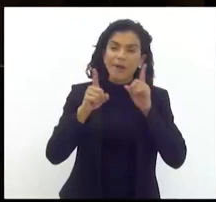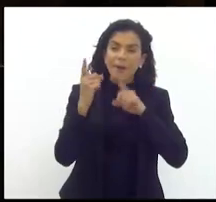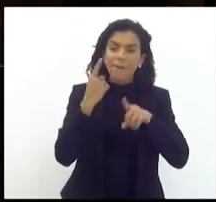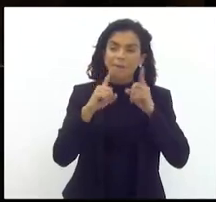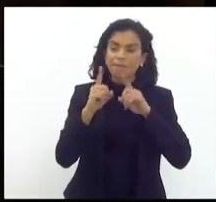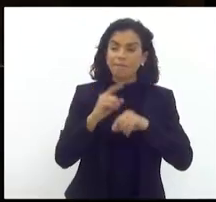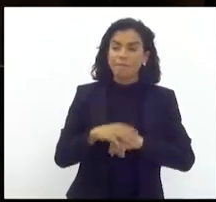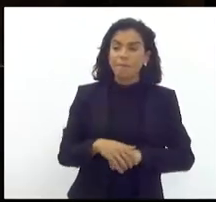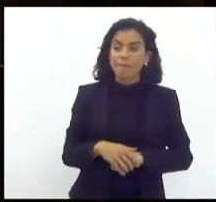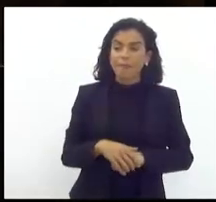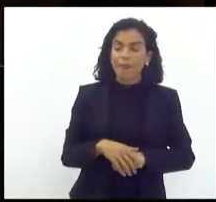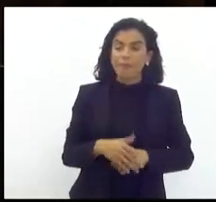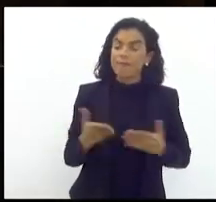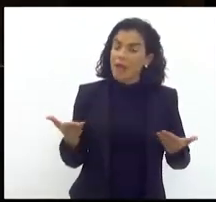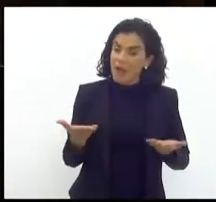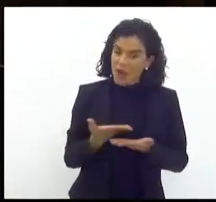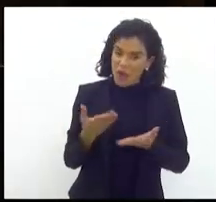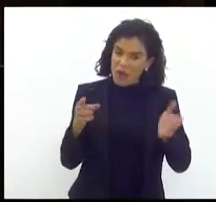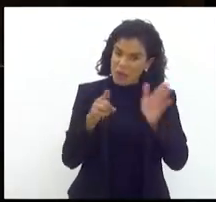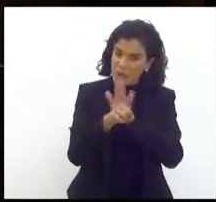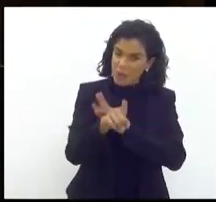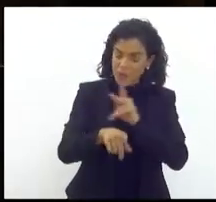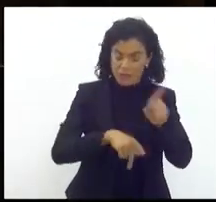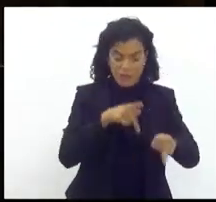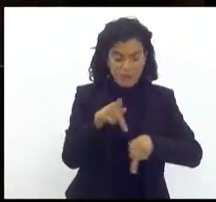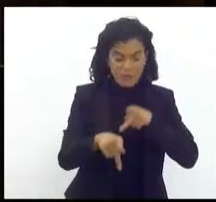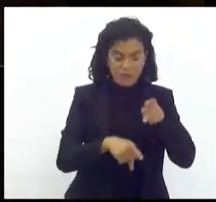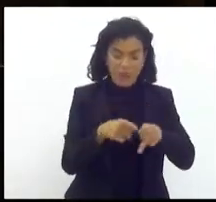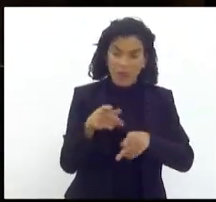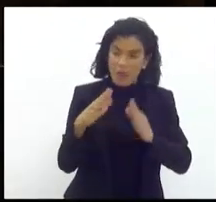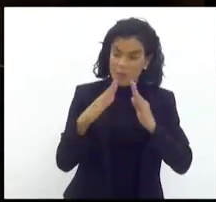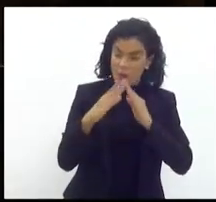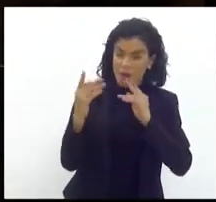eu faço um questionamento a população maricaense